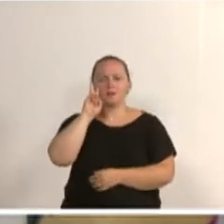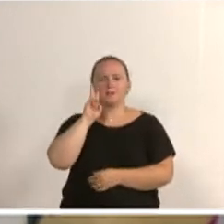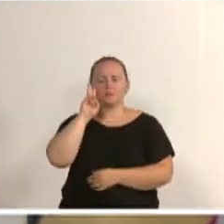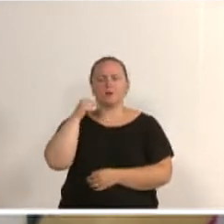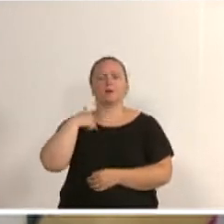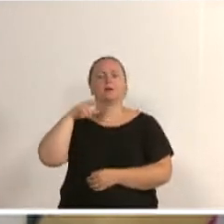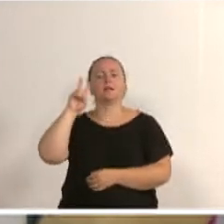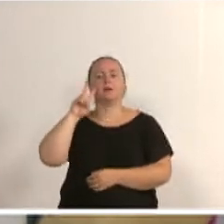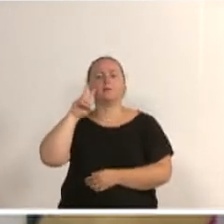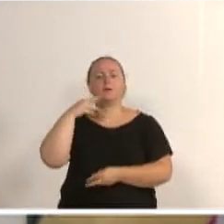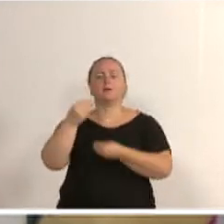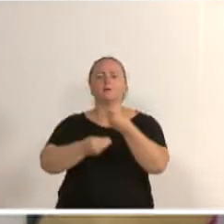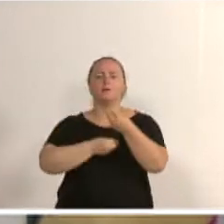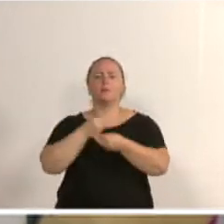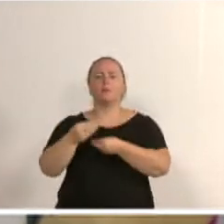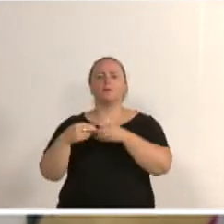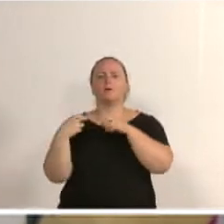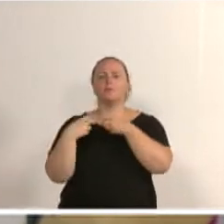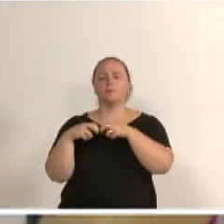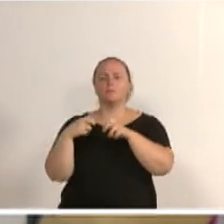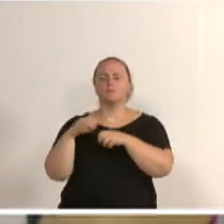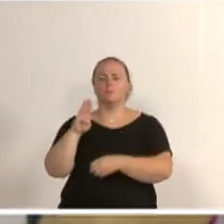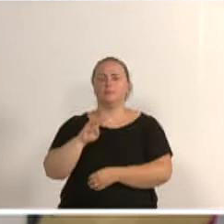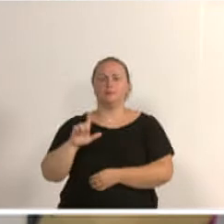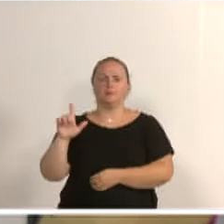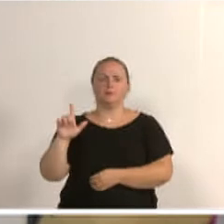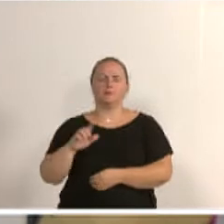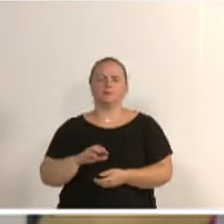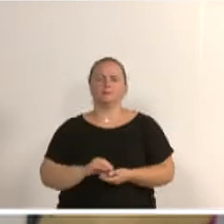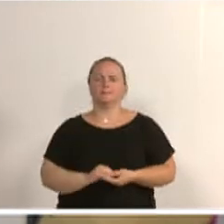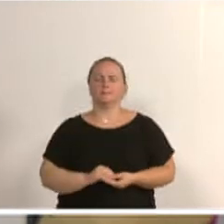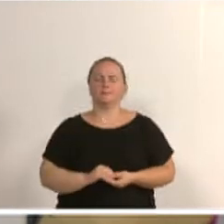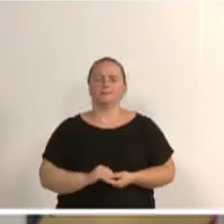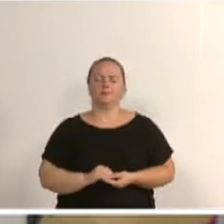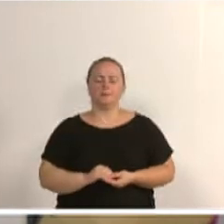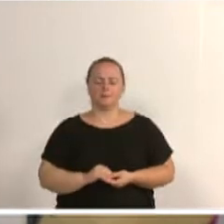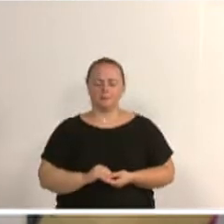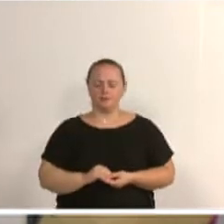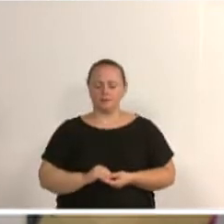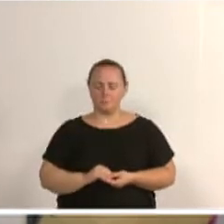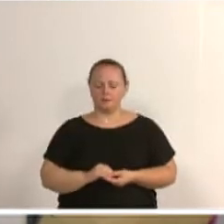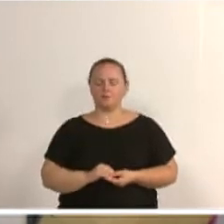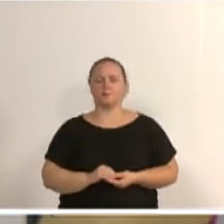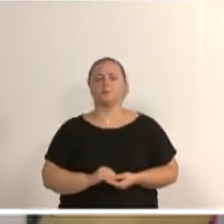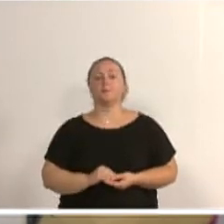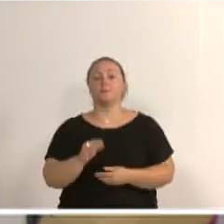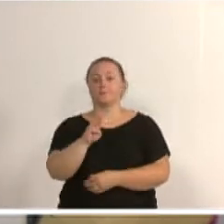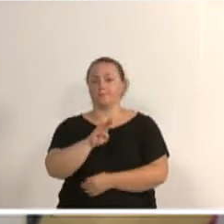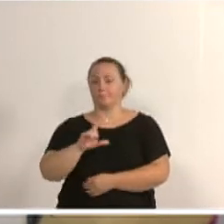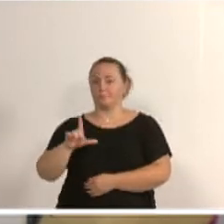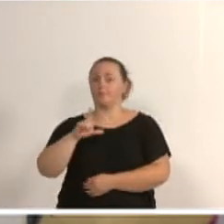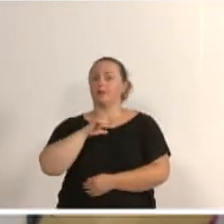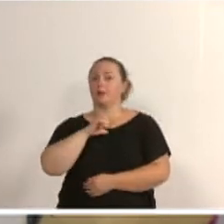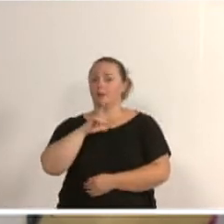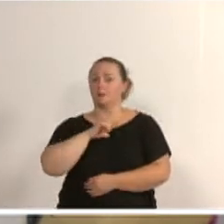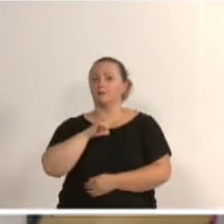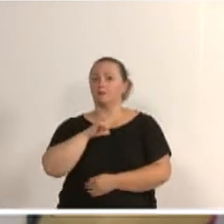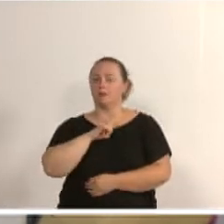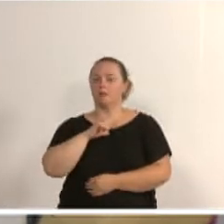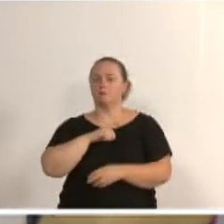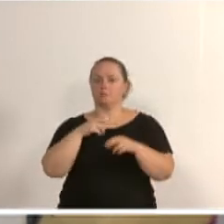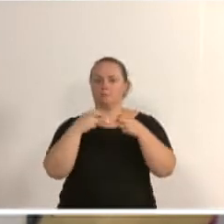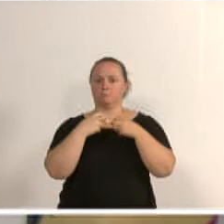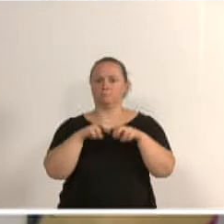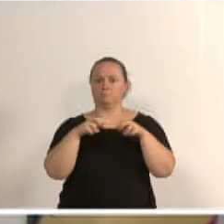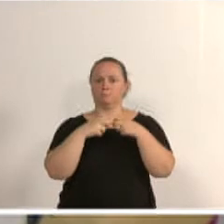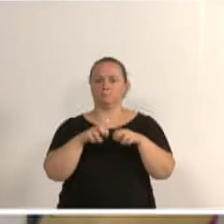pouco a história do transporte coletivo de Blumenau. Blumenau já teve um transporte coletivo de referência